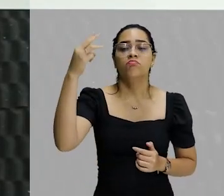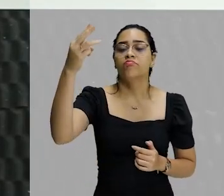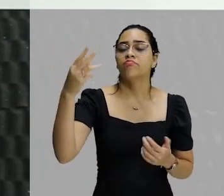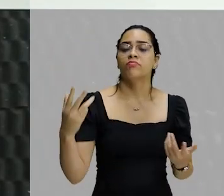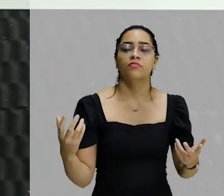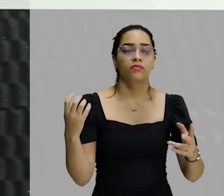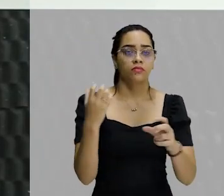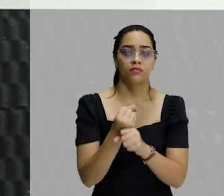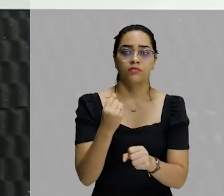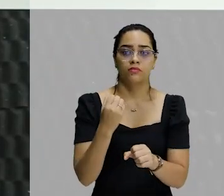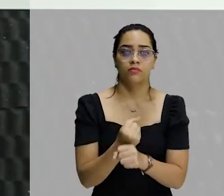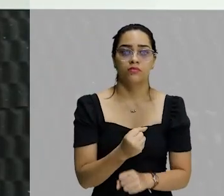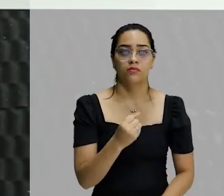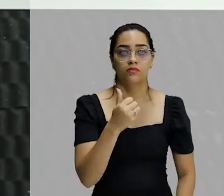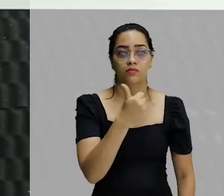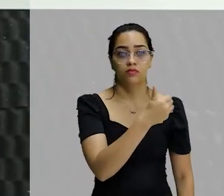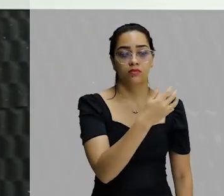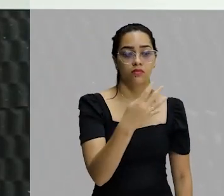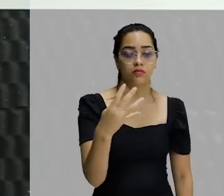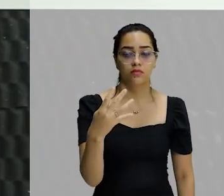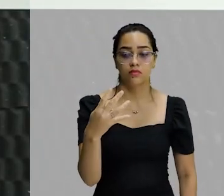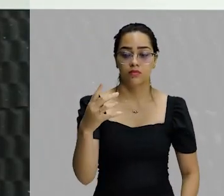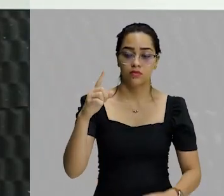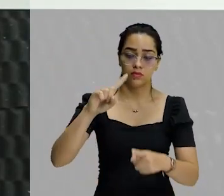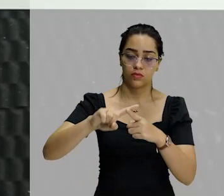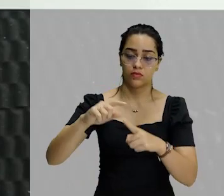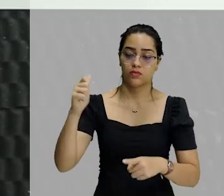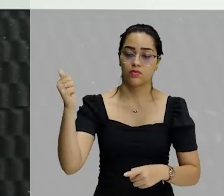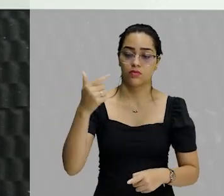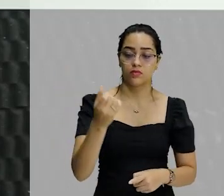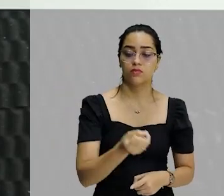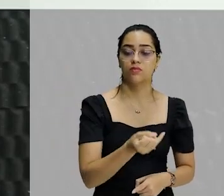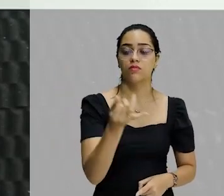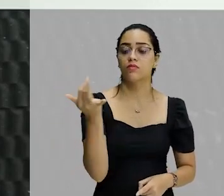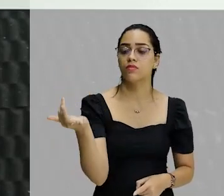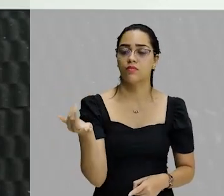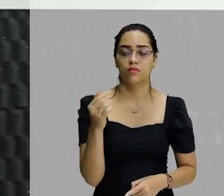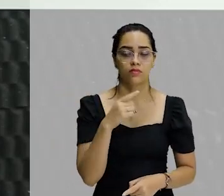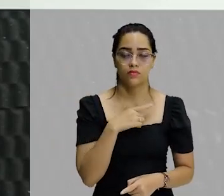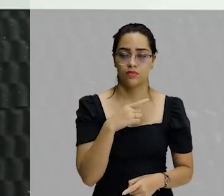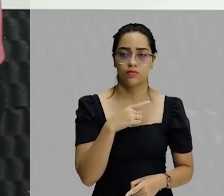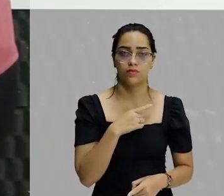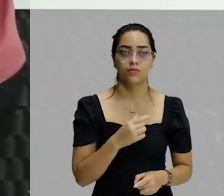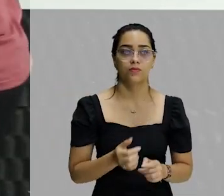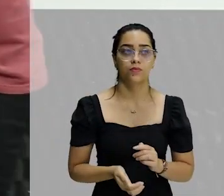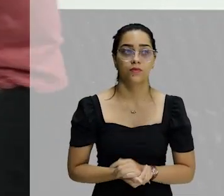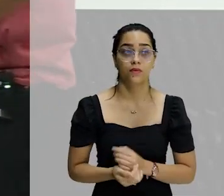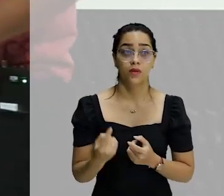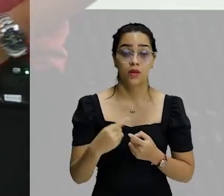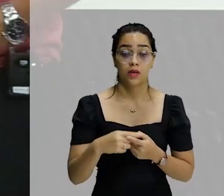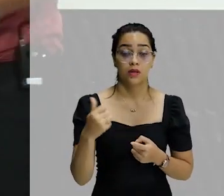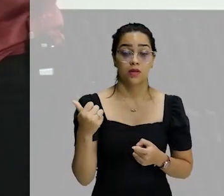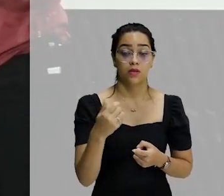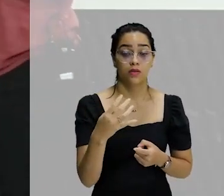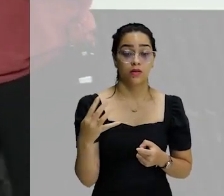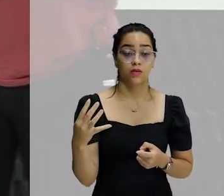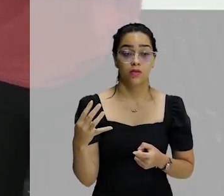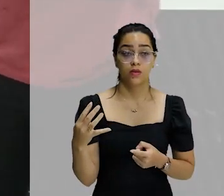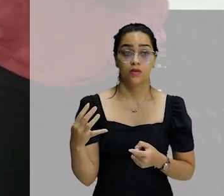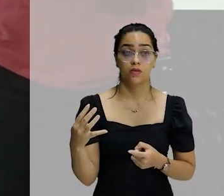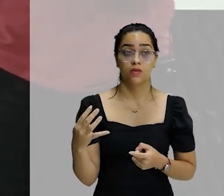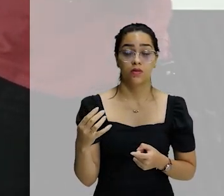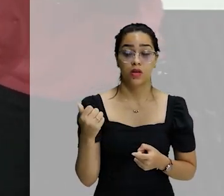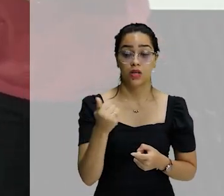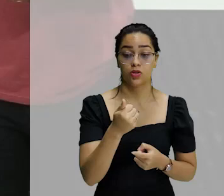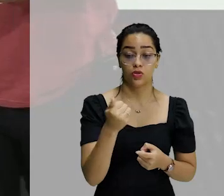cubo? Multiplicar 144 por 12, para ver quanto é que dá. Por que 144, pessoal? Porque